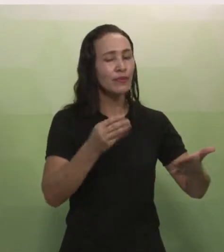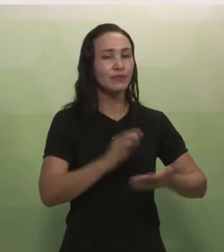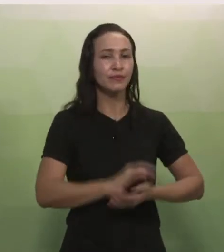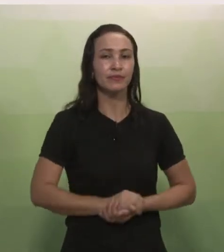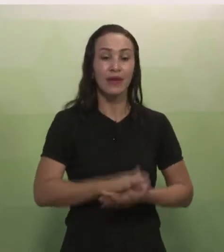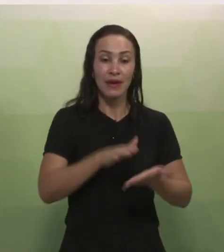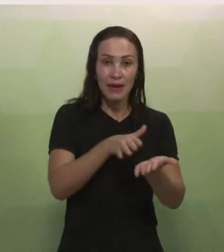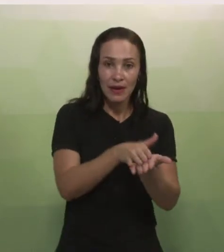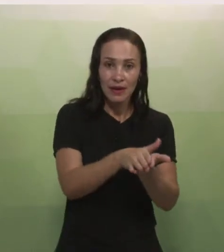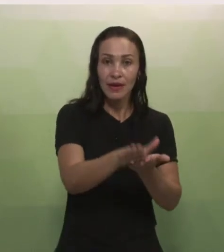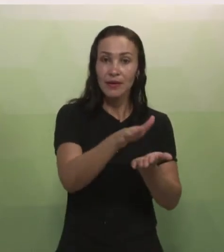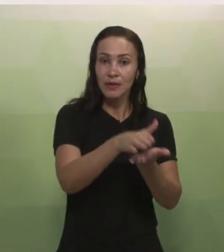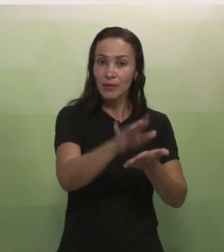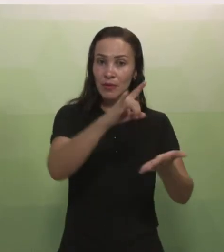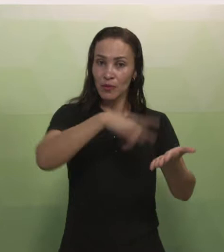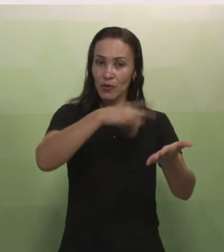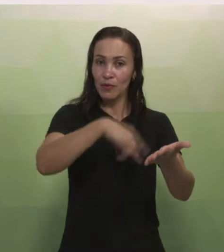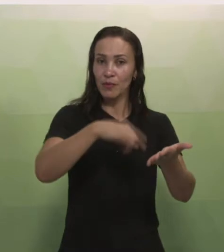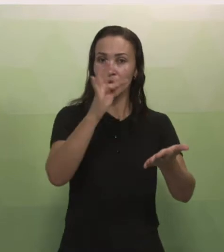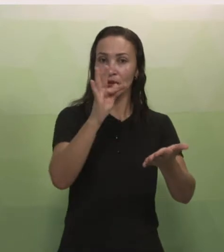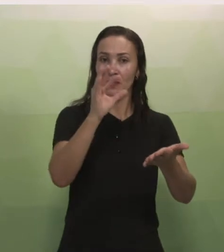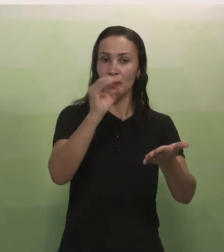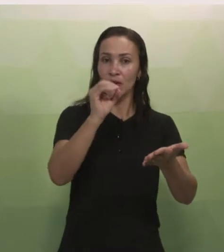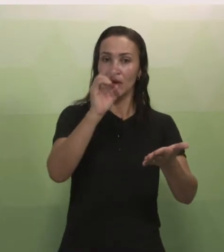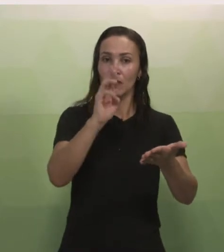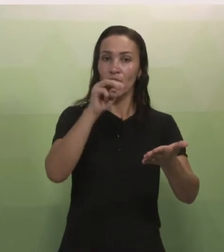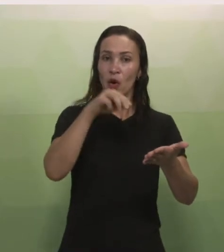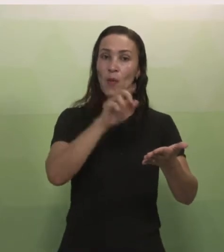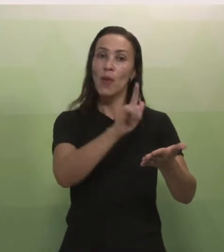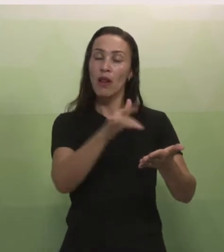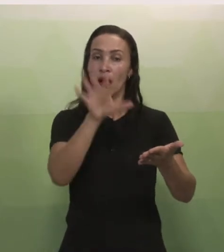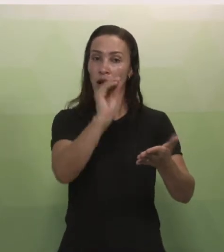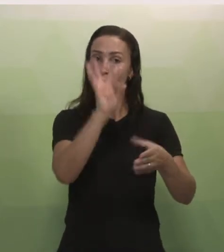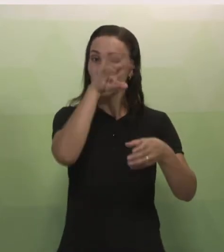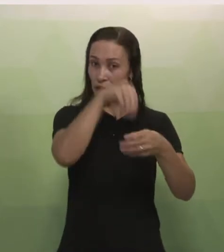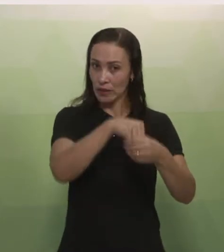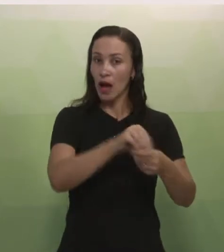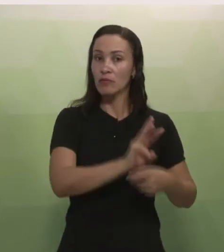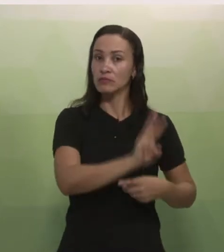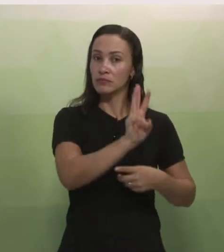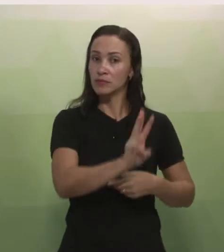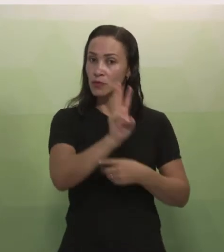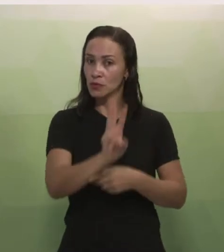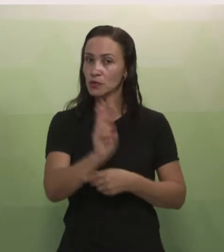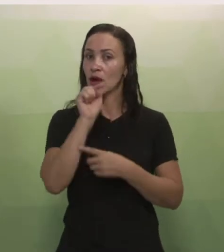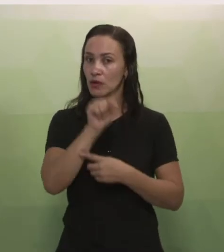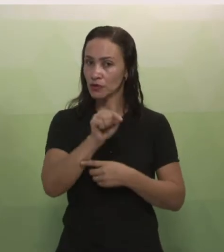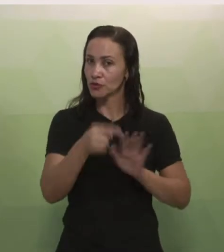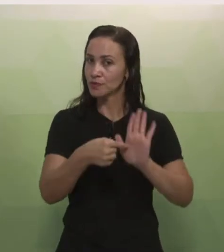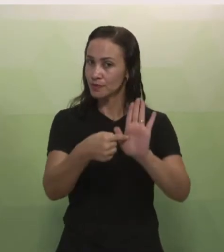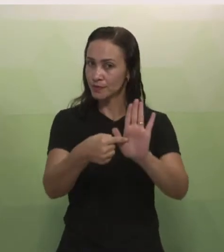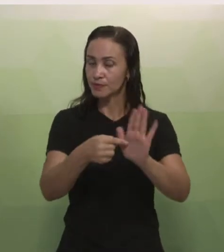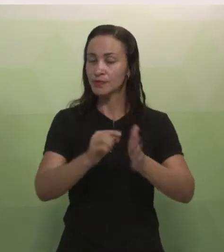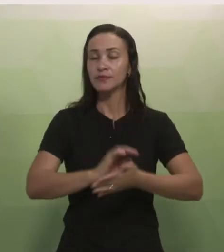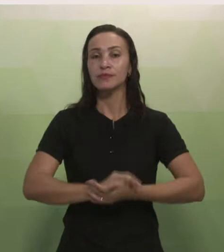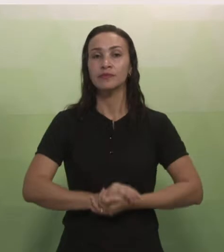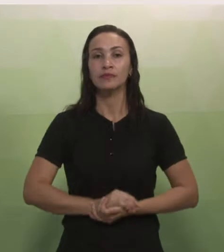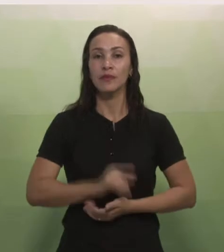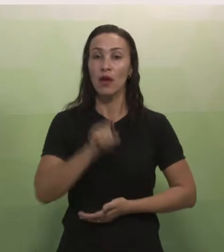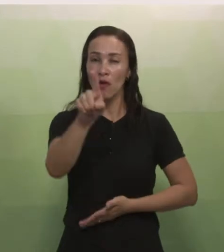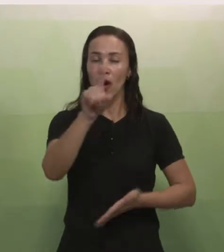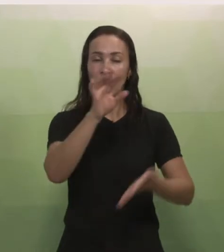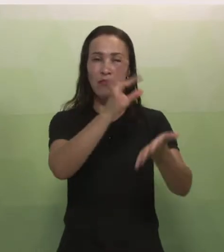formulário de requerimento constante nesse site que nós temos aí. Ele